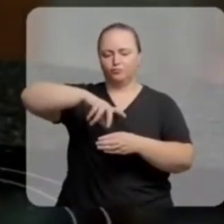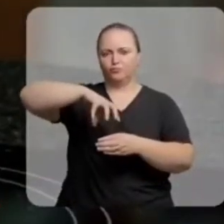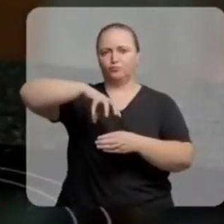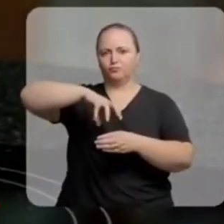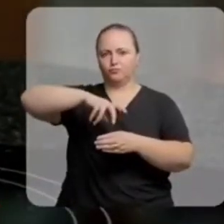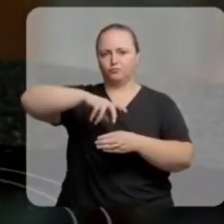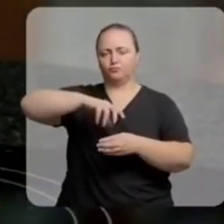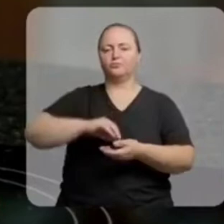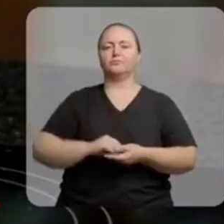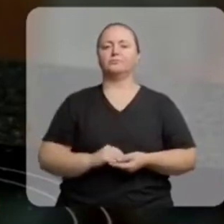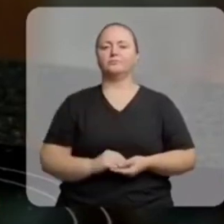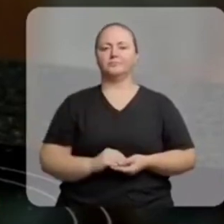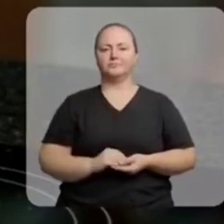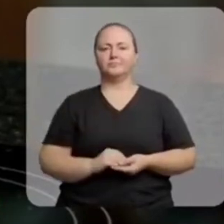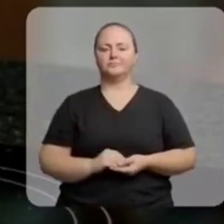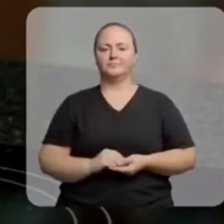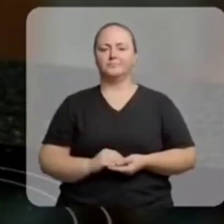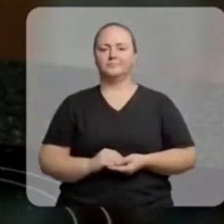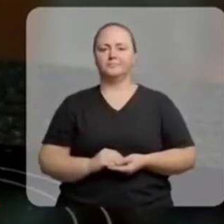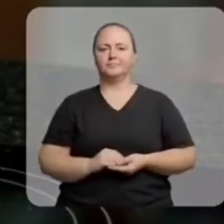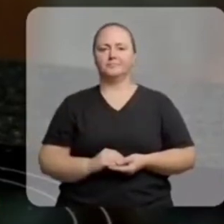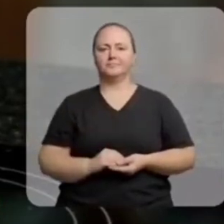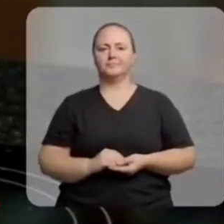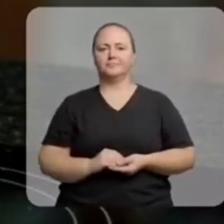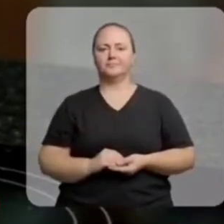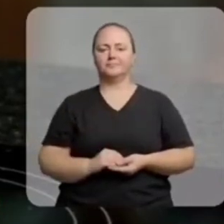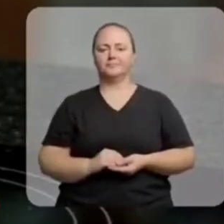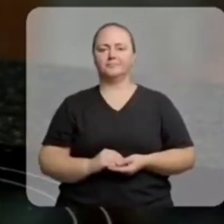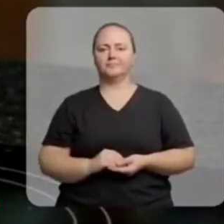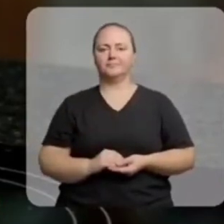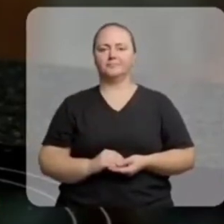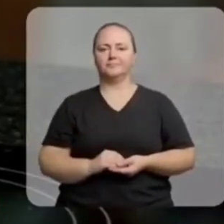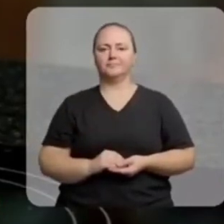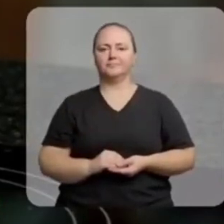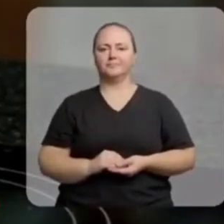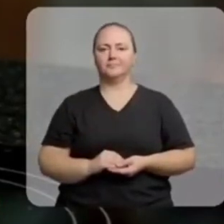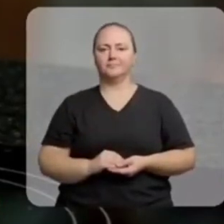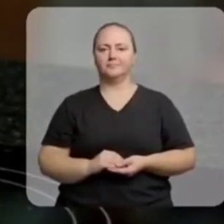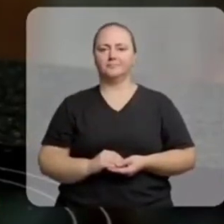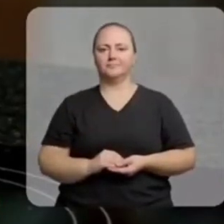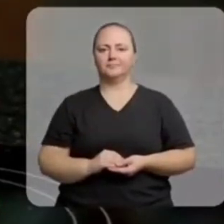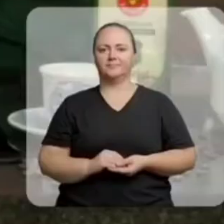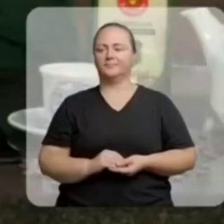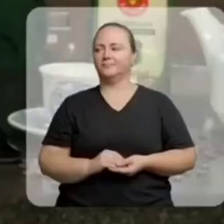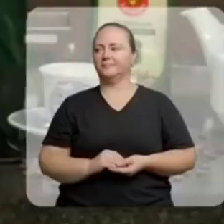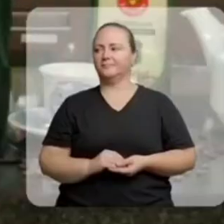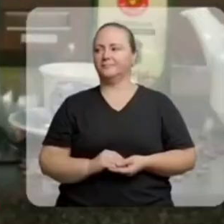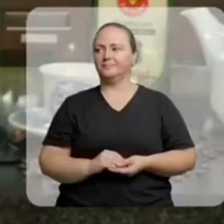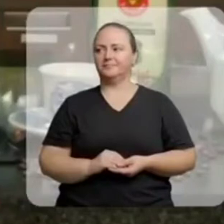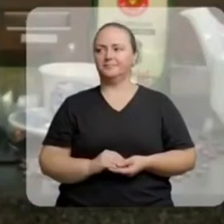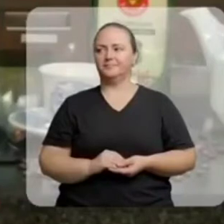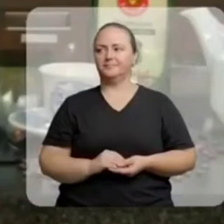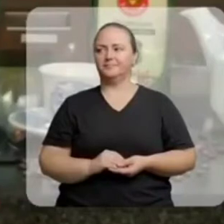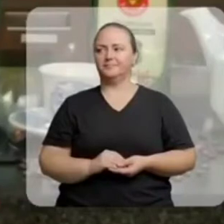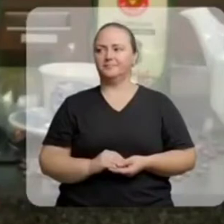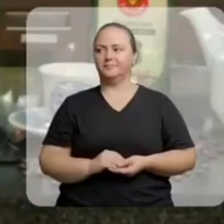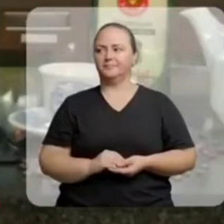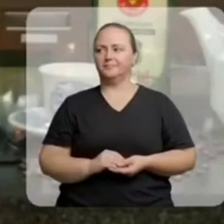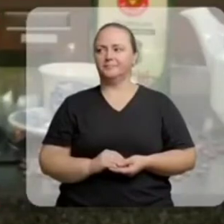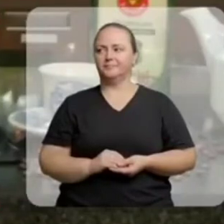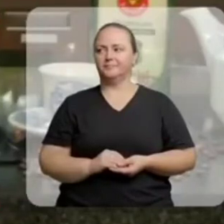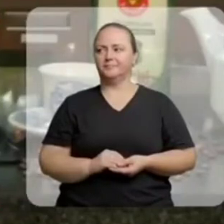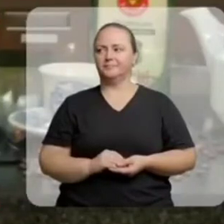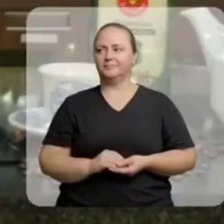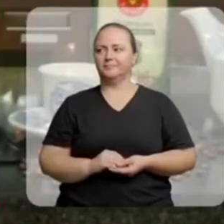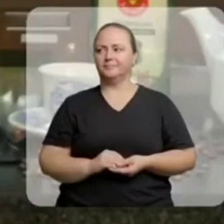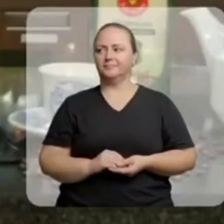a nossa cafeteira. Paninho. Isso, tá um pouquinho quente aqui. A gente fez essa forma,